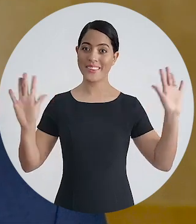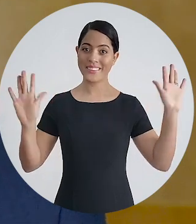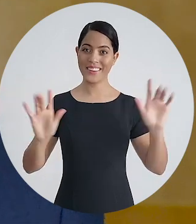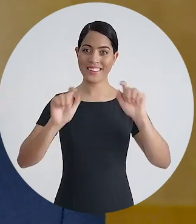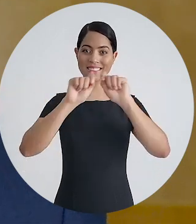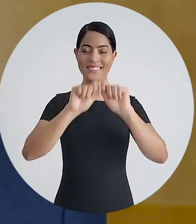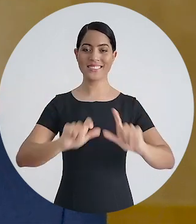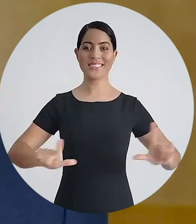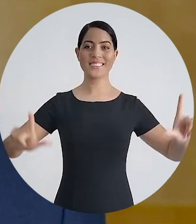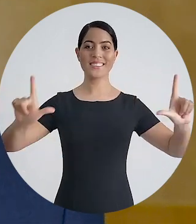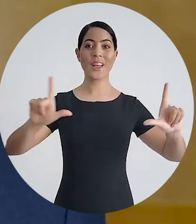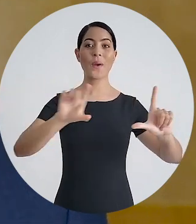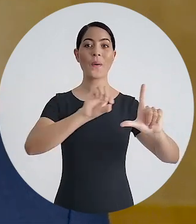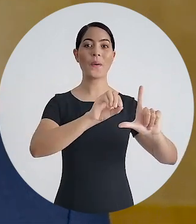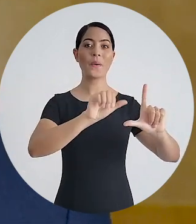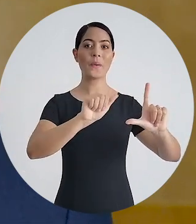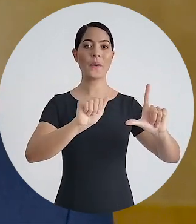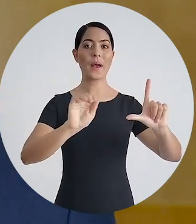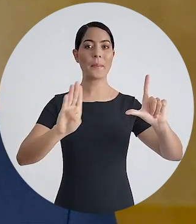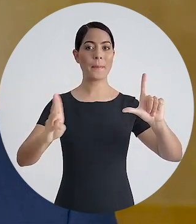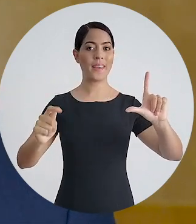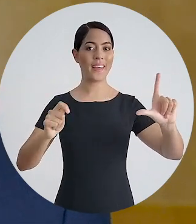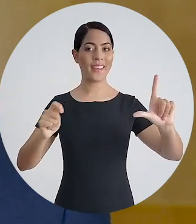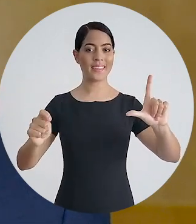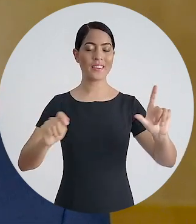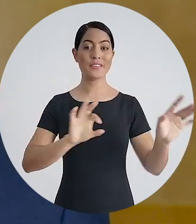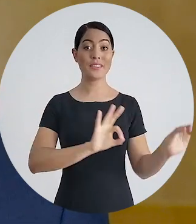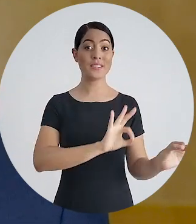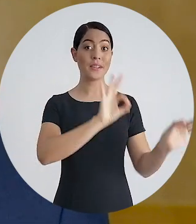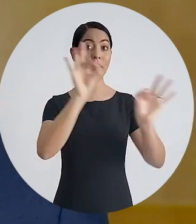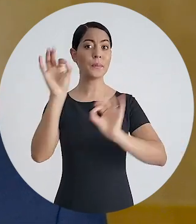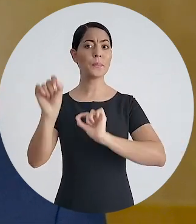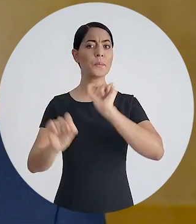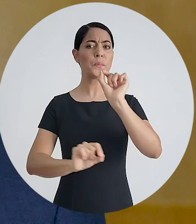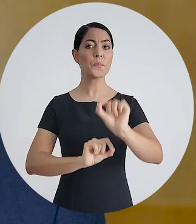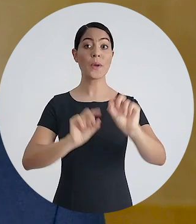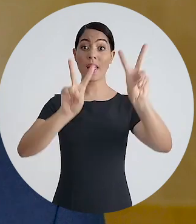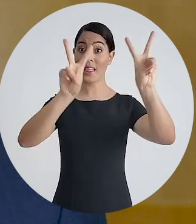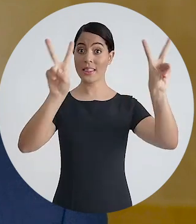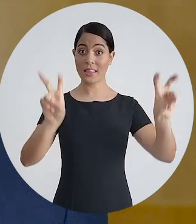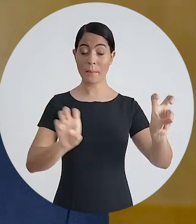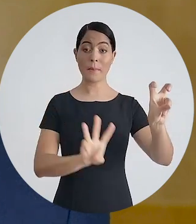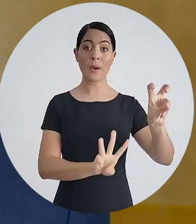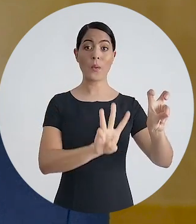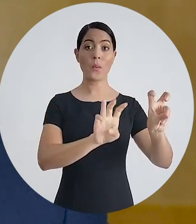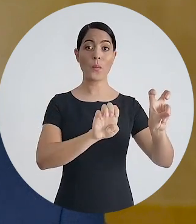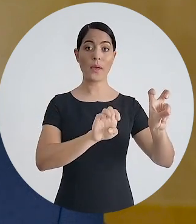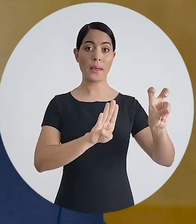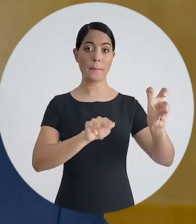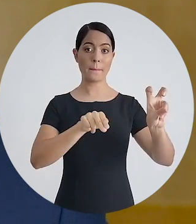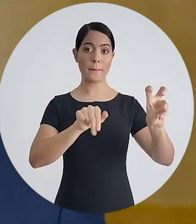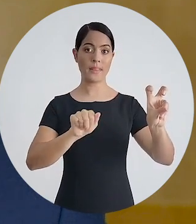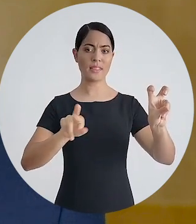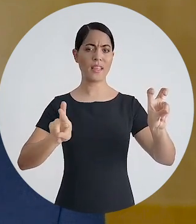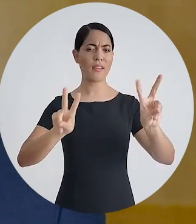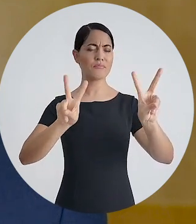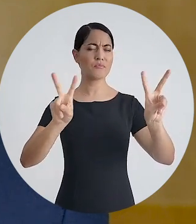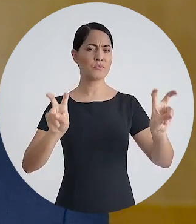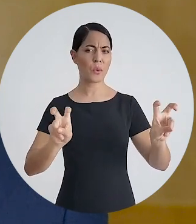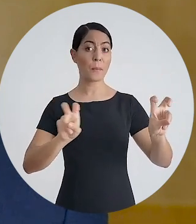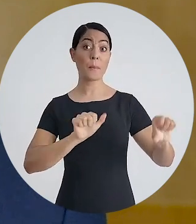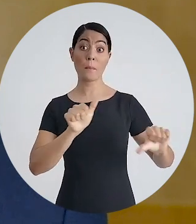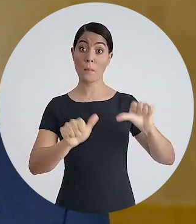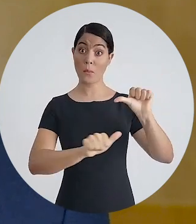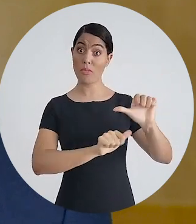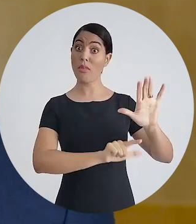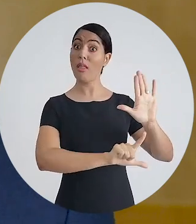Olá, começa agora mais um OAB Entrevista. No programa de hoje, nós vamos falar do webinar que debateu mudanças legislativas